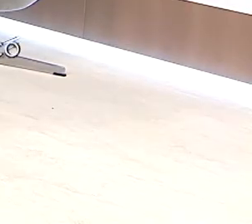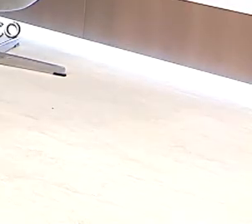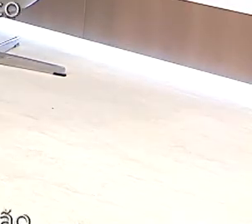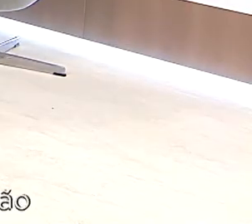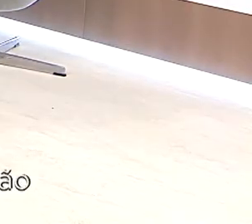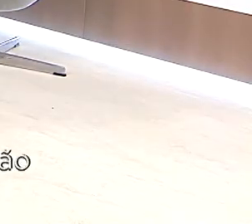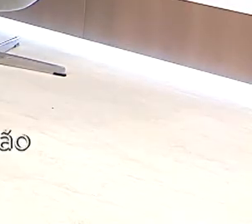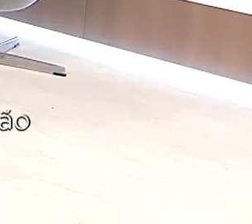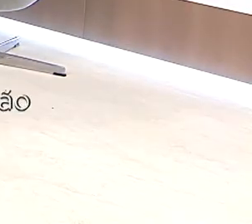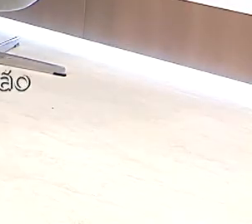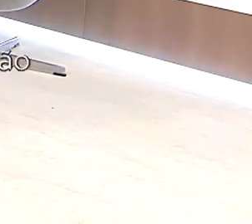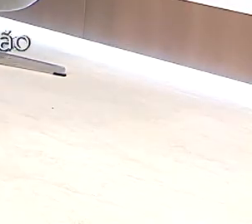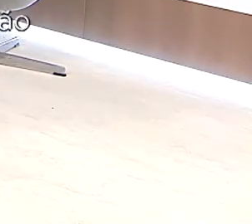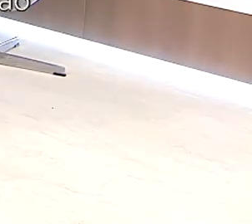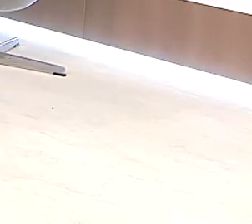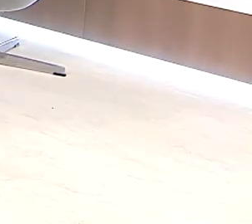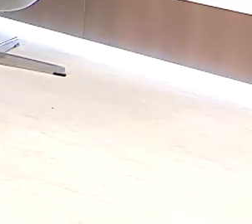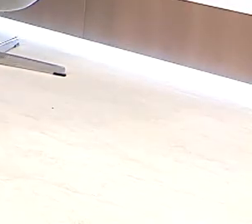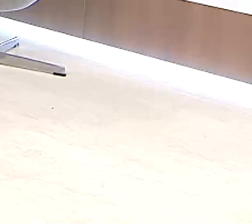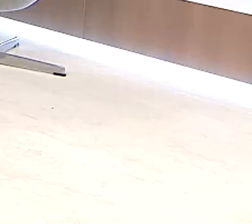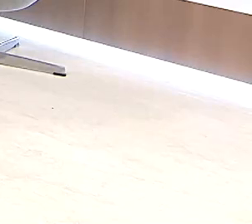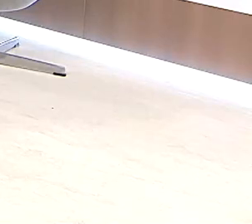David G